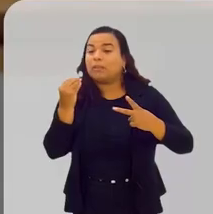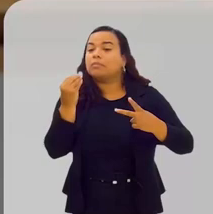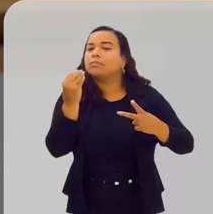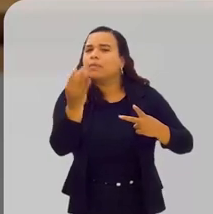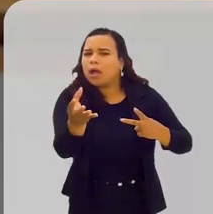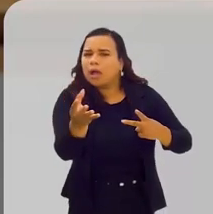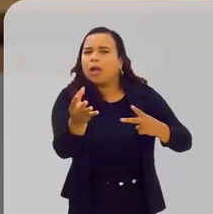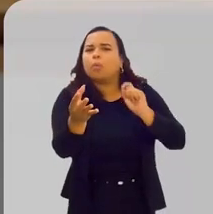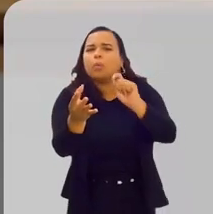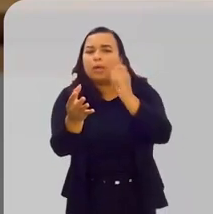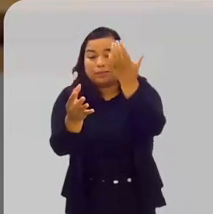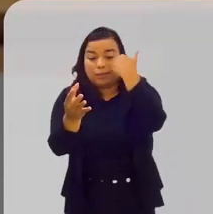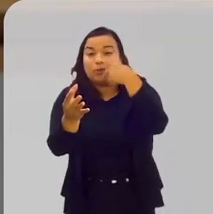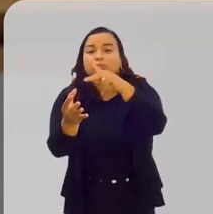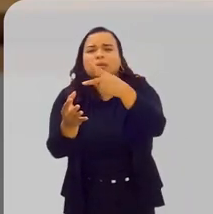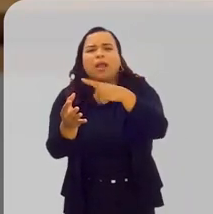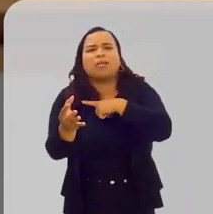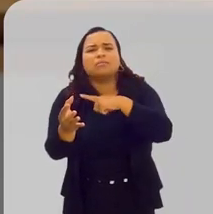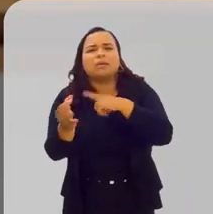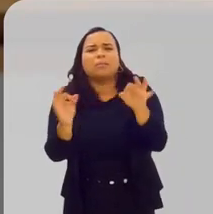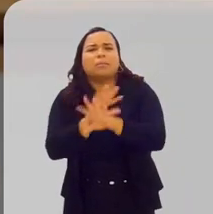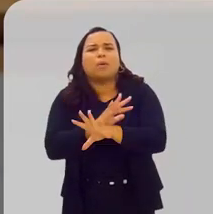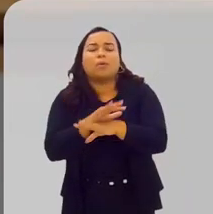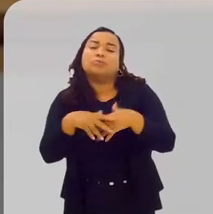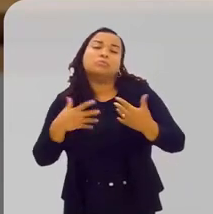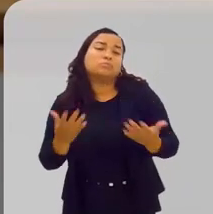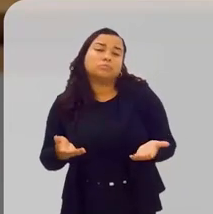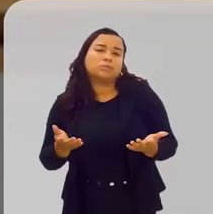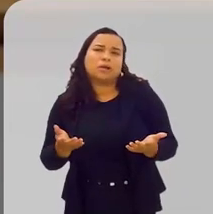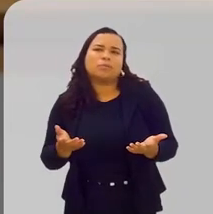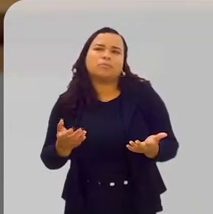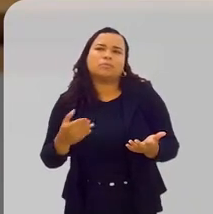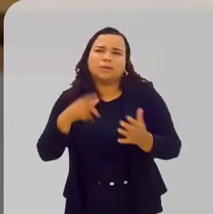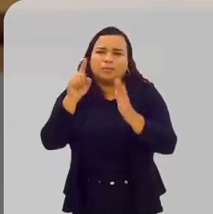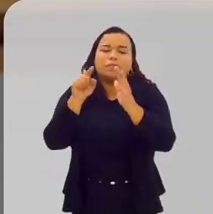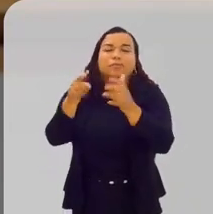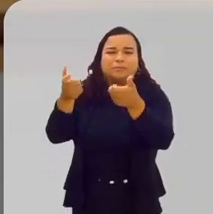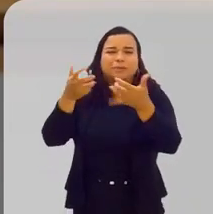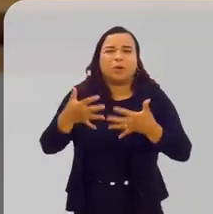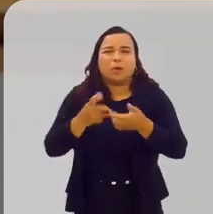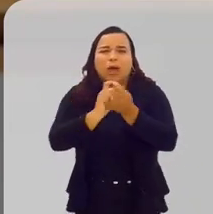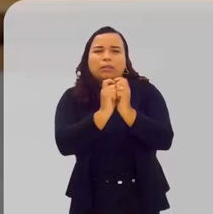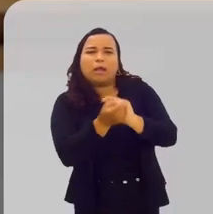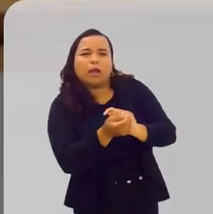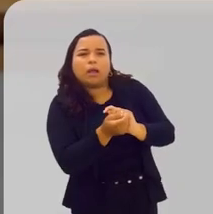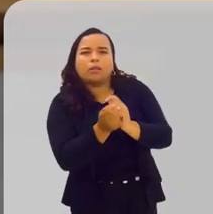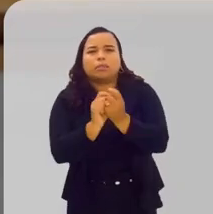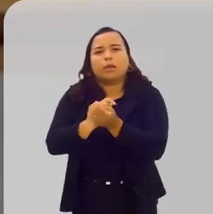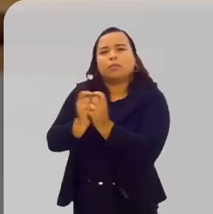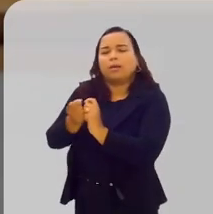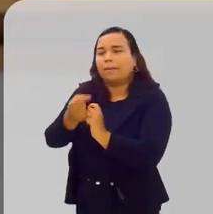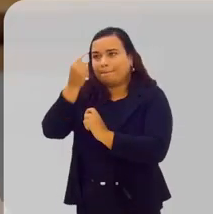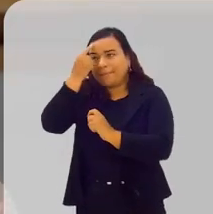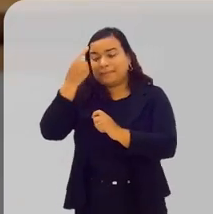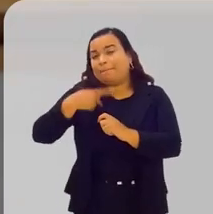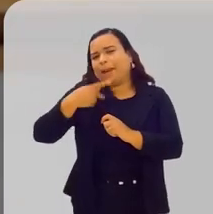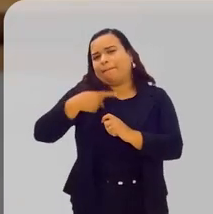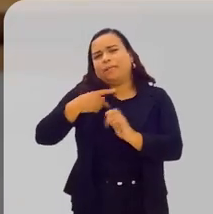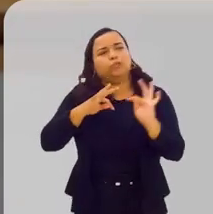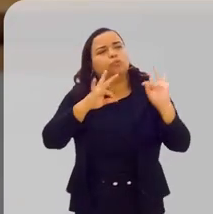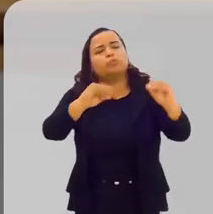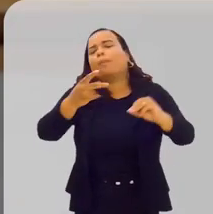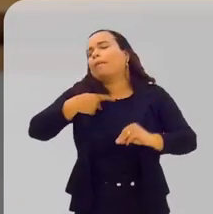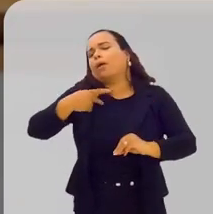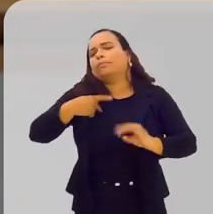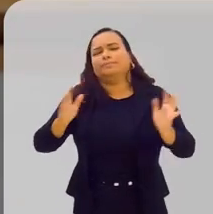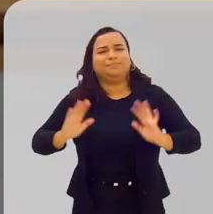então assim é não perca como você falou por isso que eu fiz questão de perguntar o que que é personalizar para